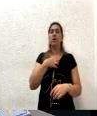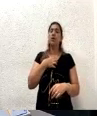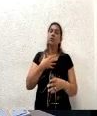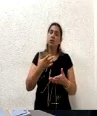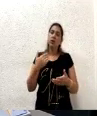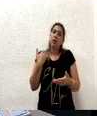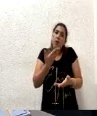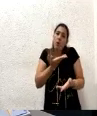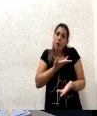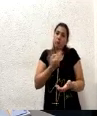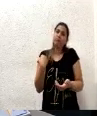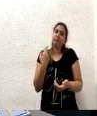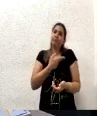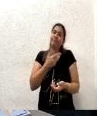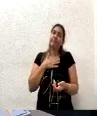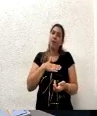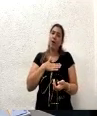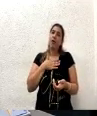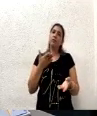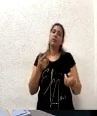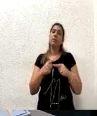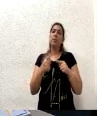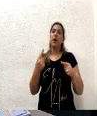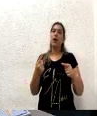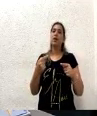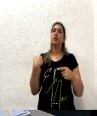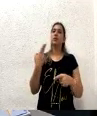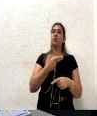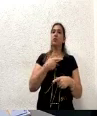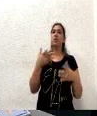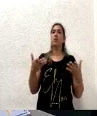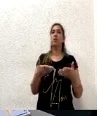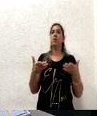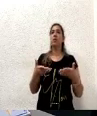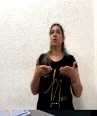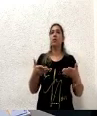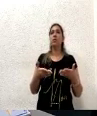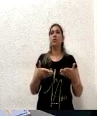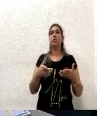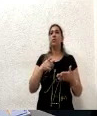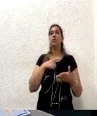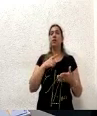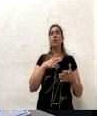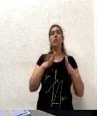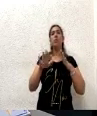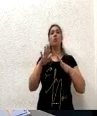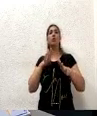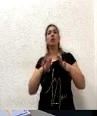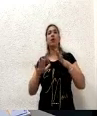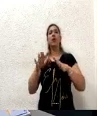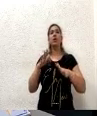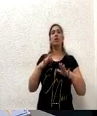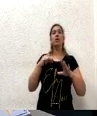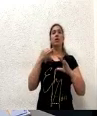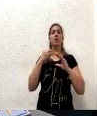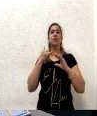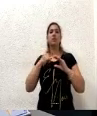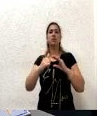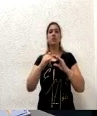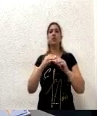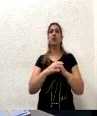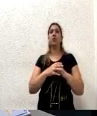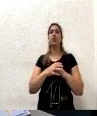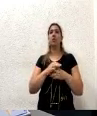gostaria, mas eu acho assim, nós estamos agora tendo que ter alguns cuidados para a transmissão. Então, eu acho